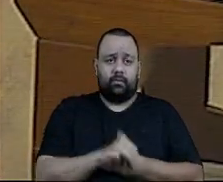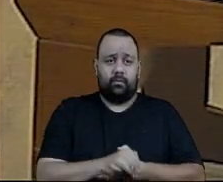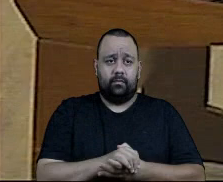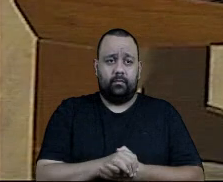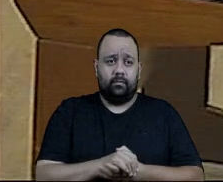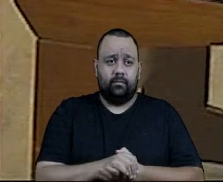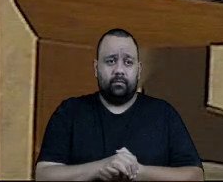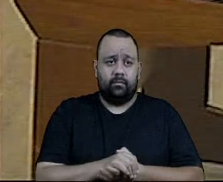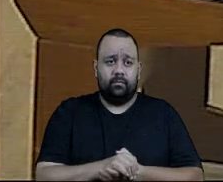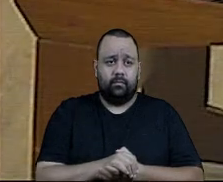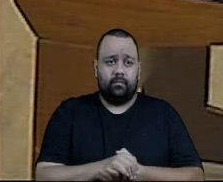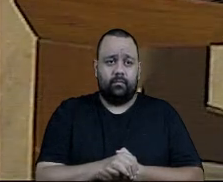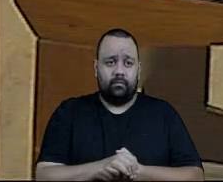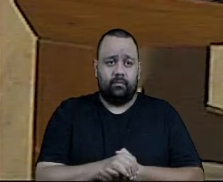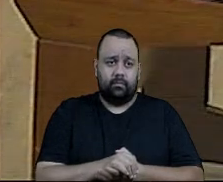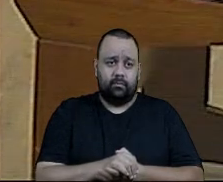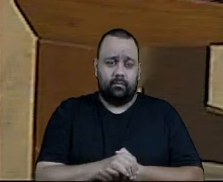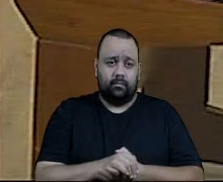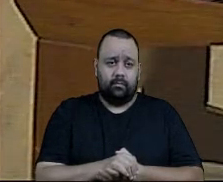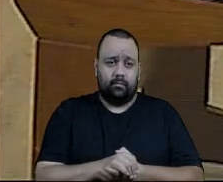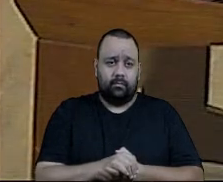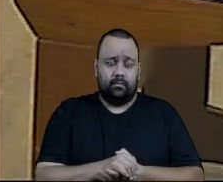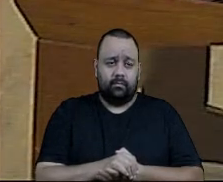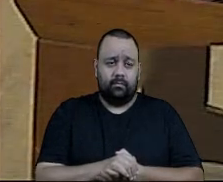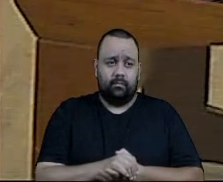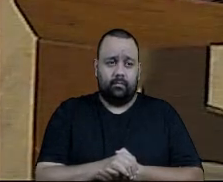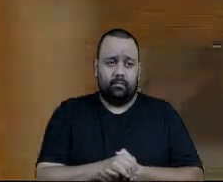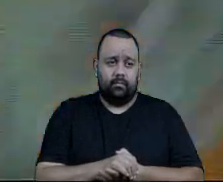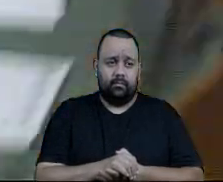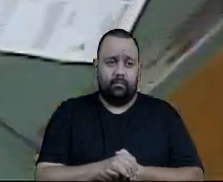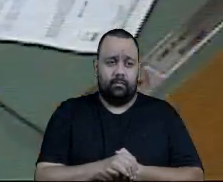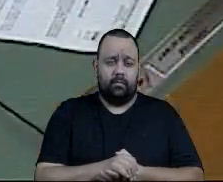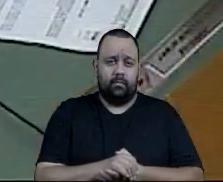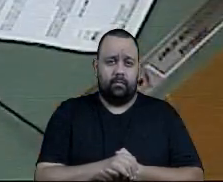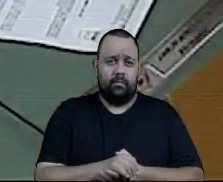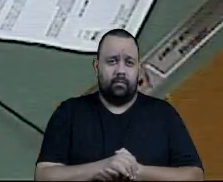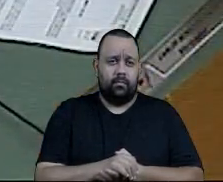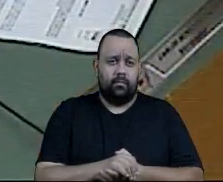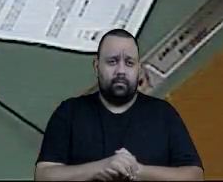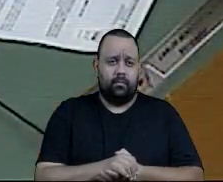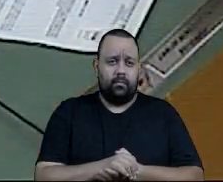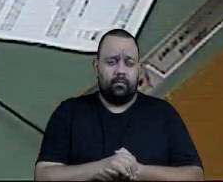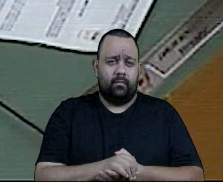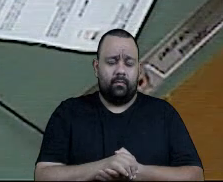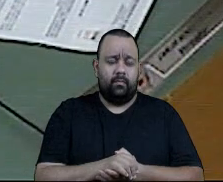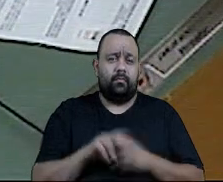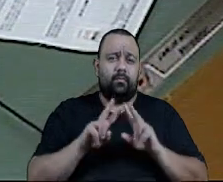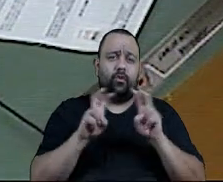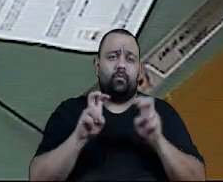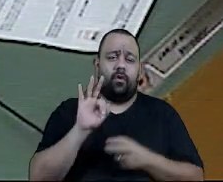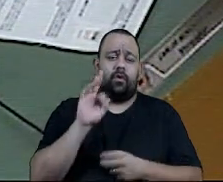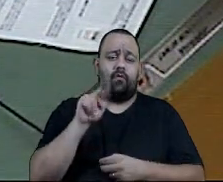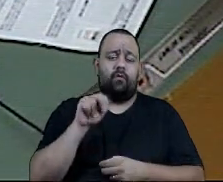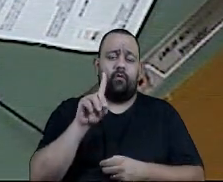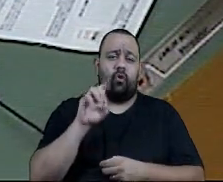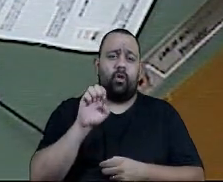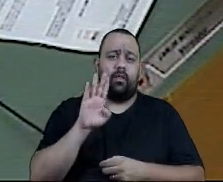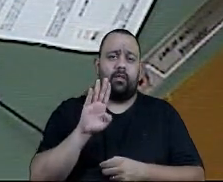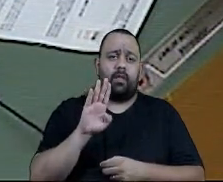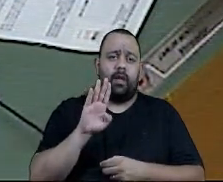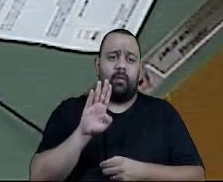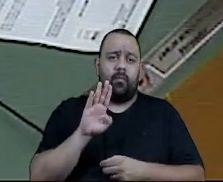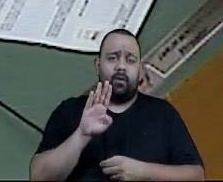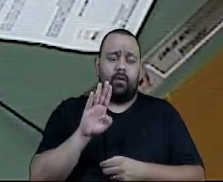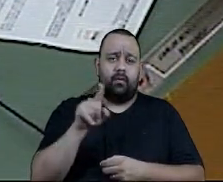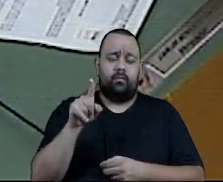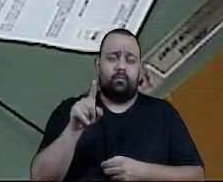primeiro quadrimestre. Posso fazer só mais uma colocação? Claro. A respeito do Fundep,